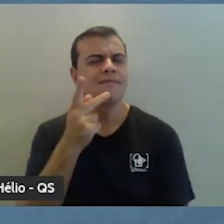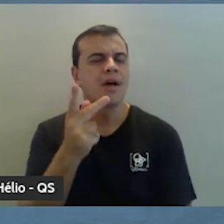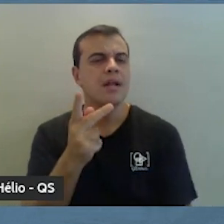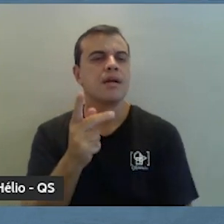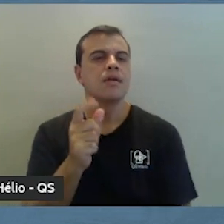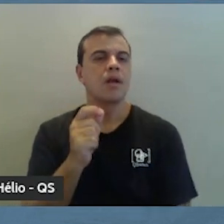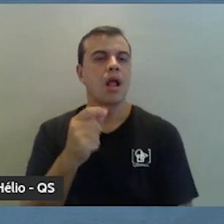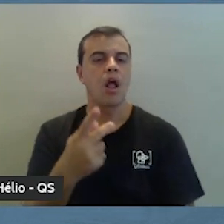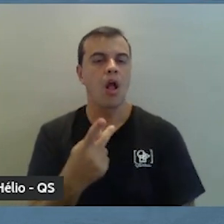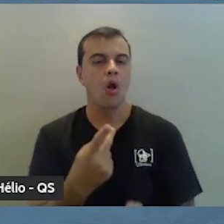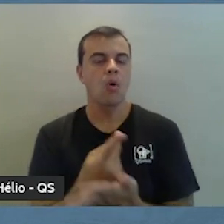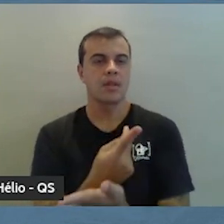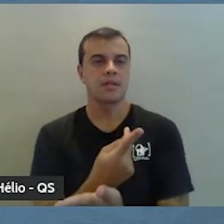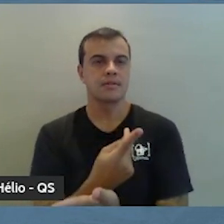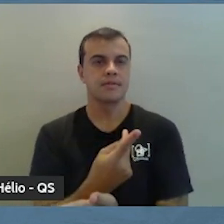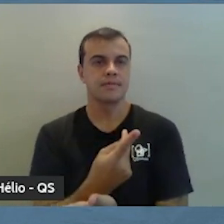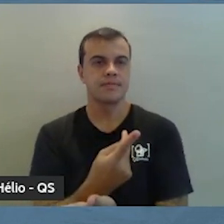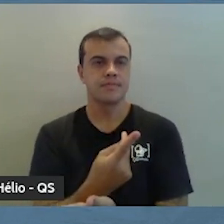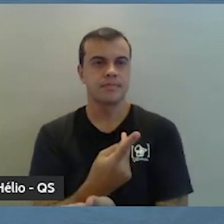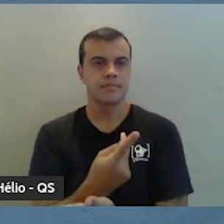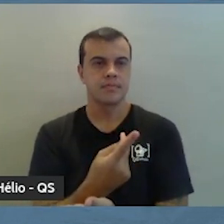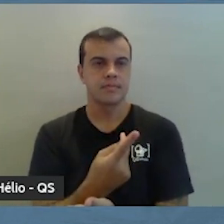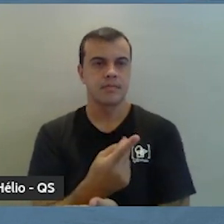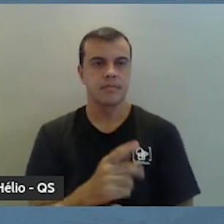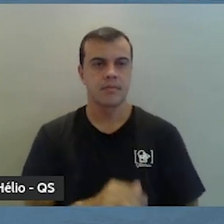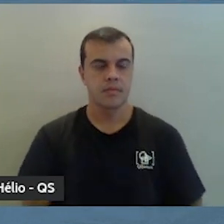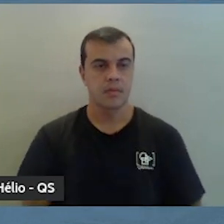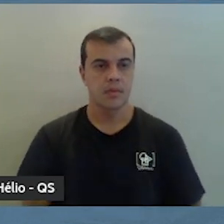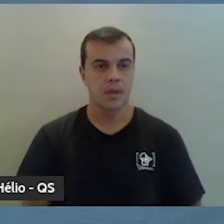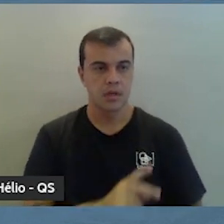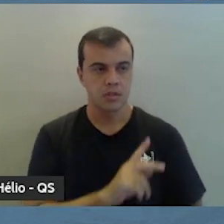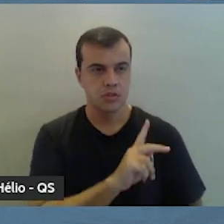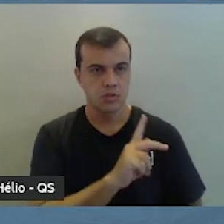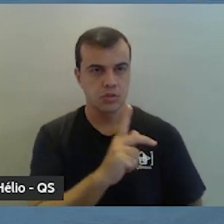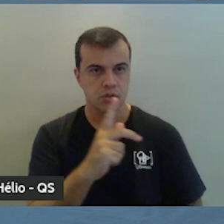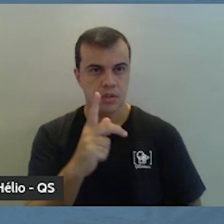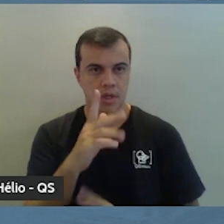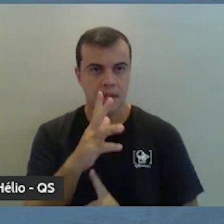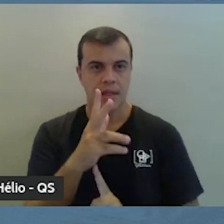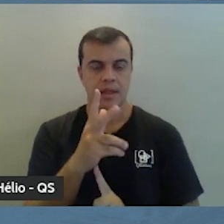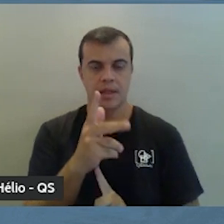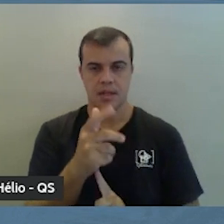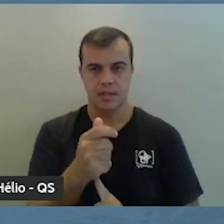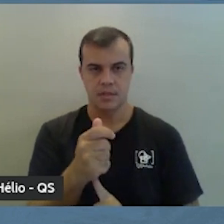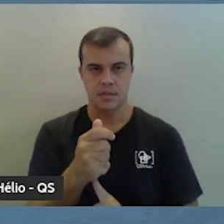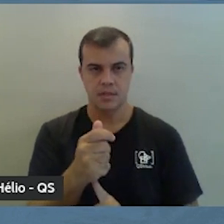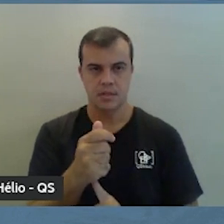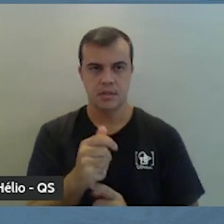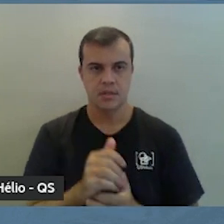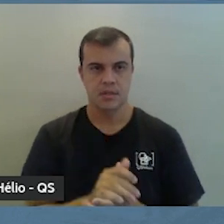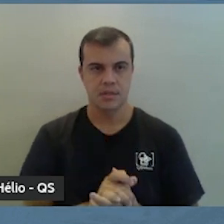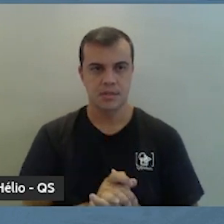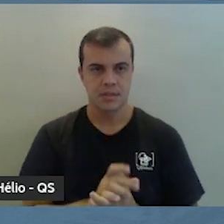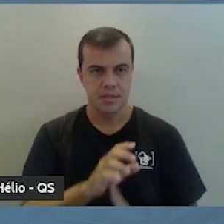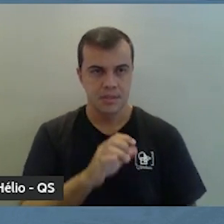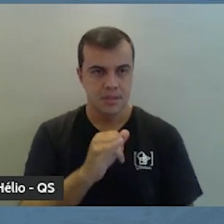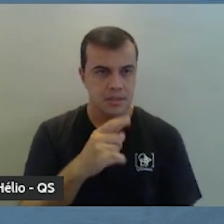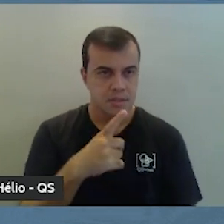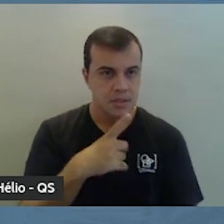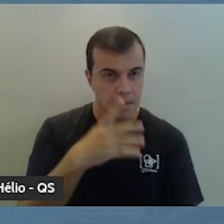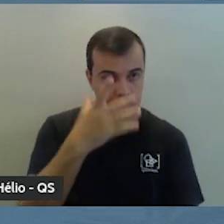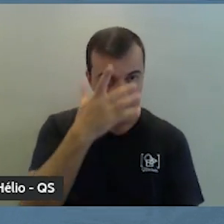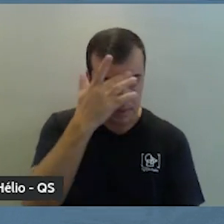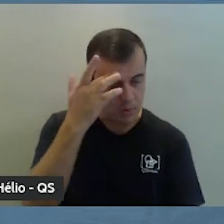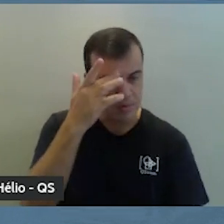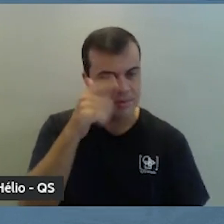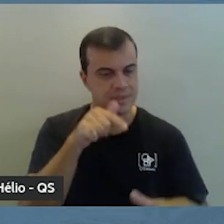O que acontece com a história da arte é que se havia pessoas que